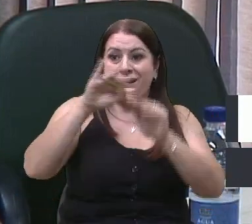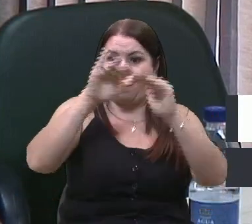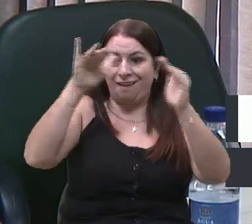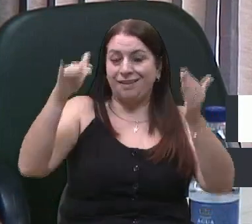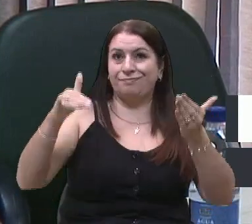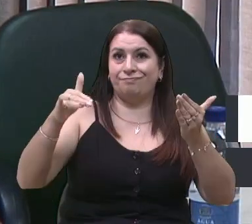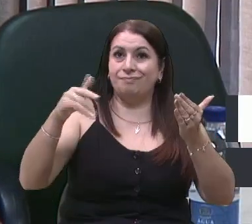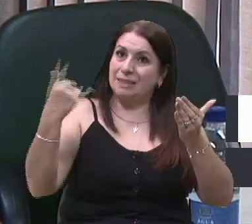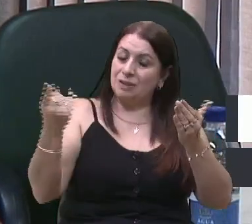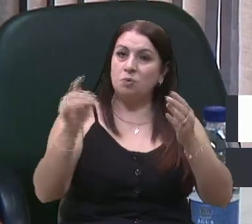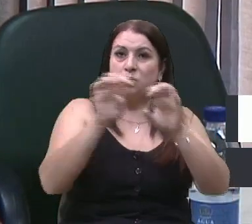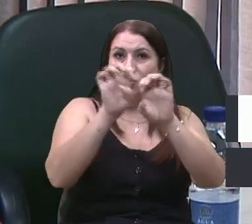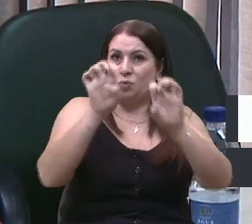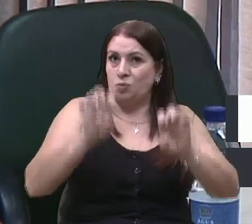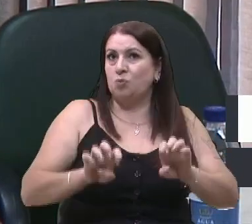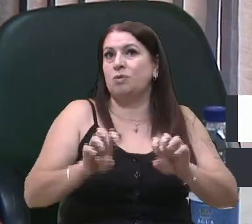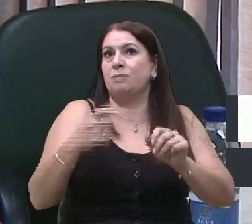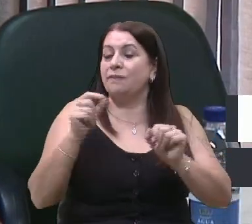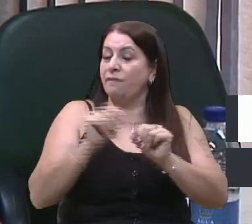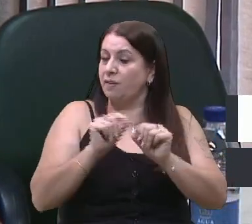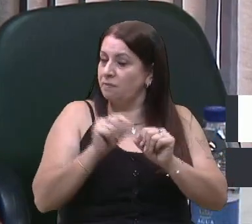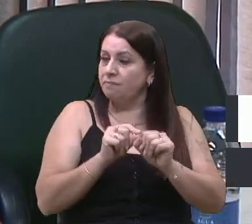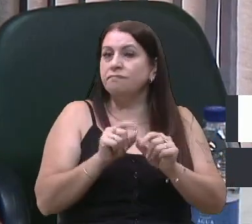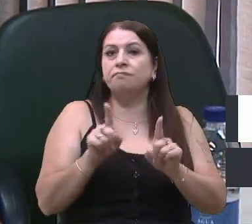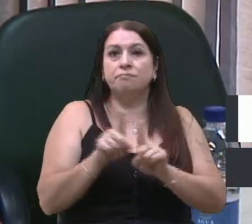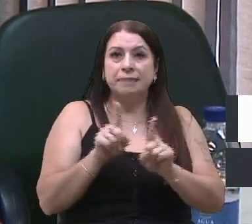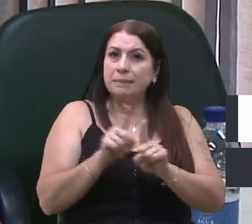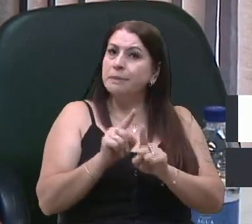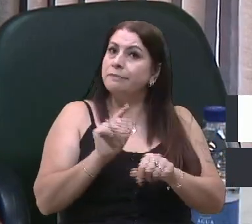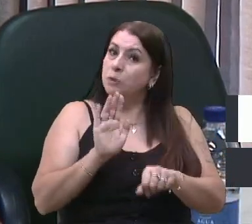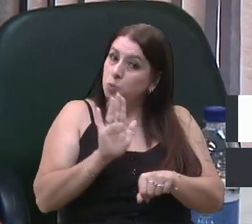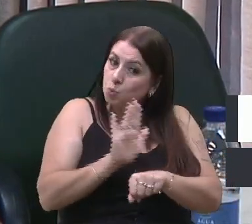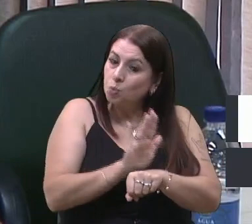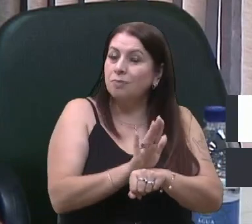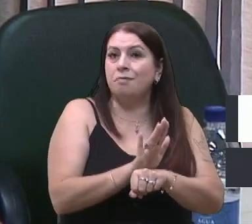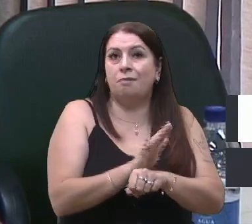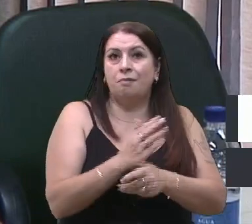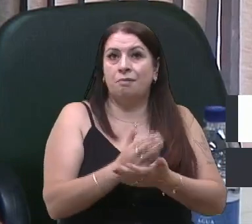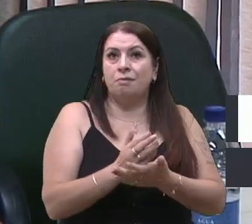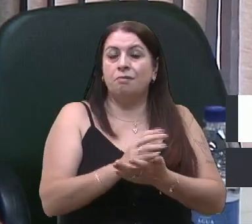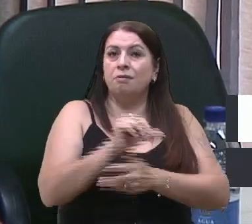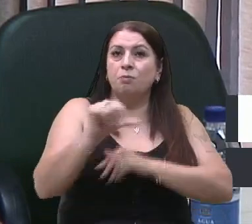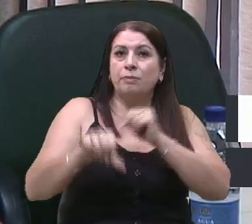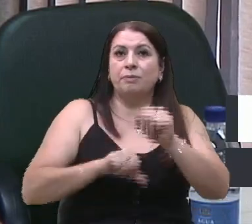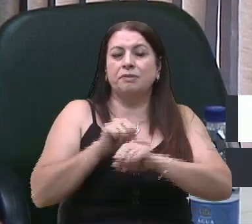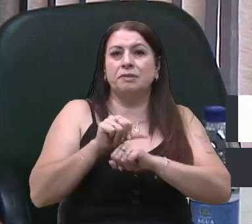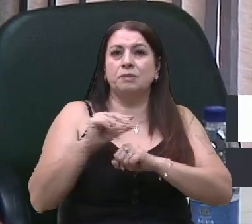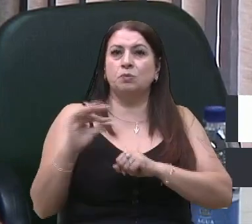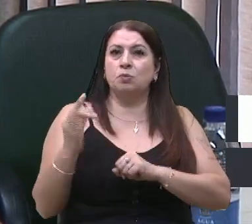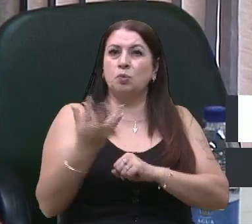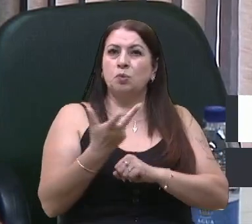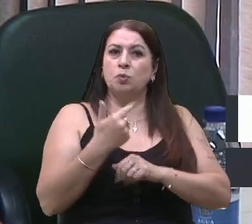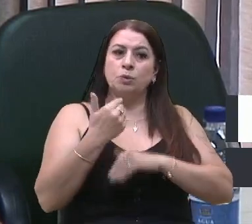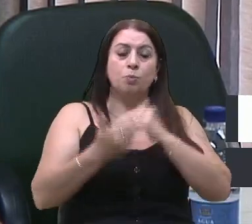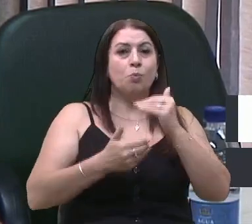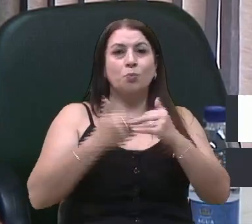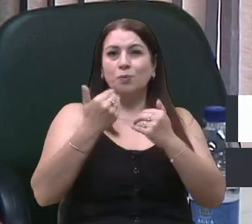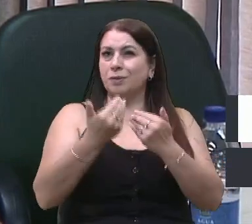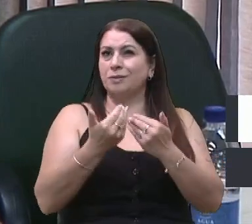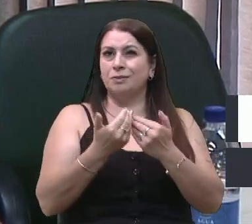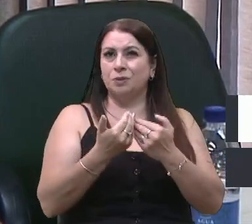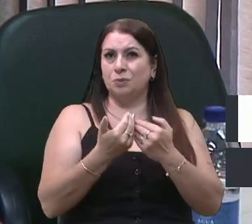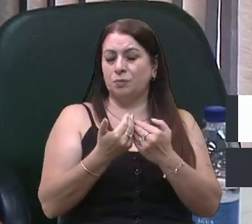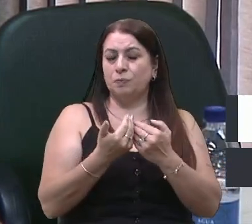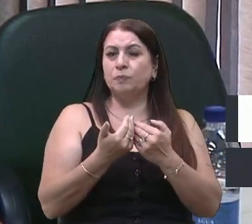essa reestruturação precisa ser feita e que também vai auxiliar na mudança desse todo esse processo com